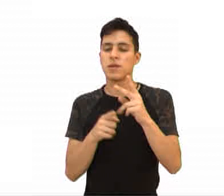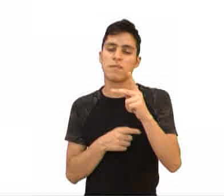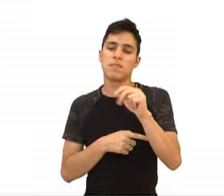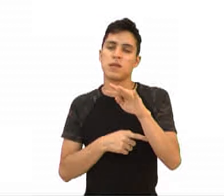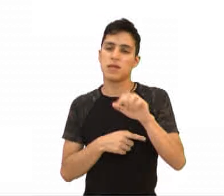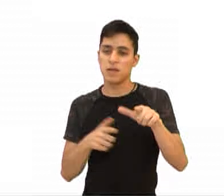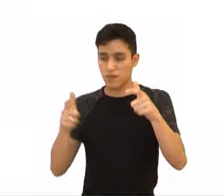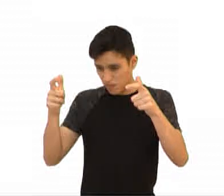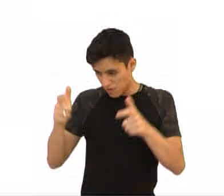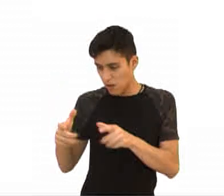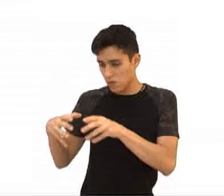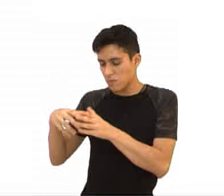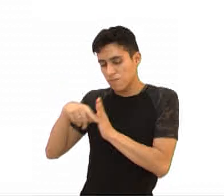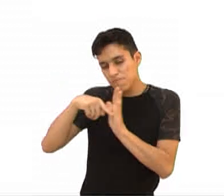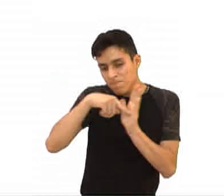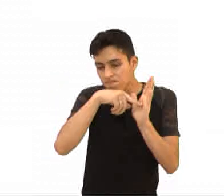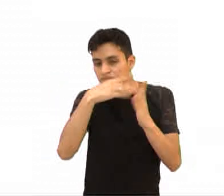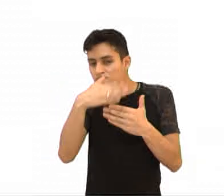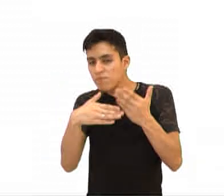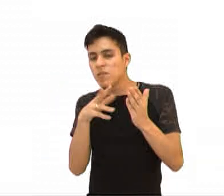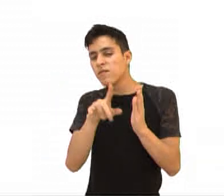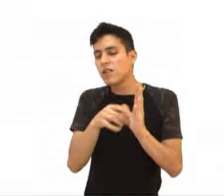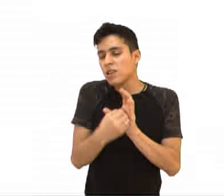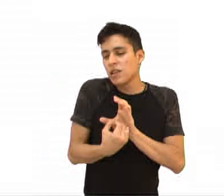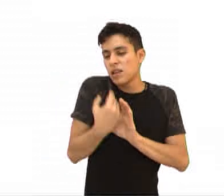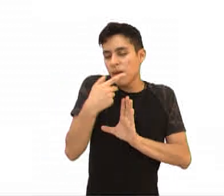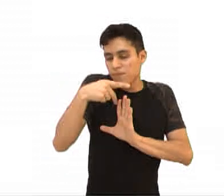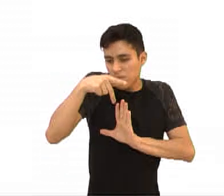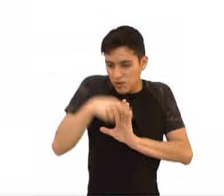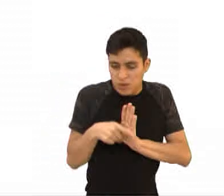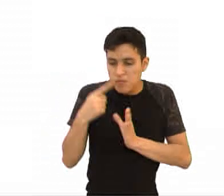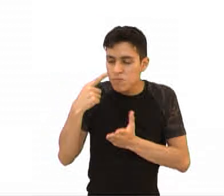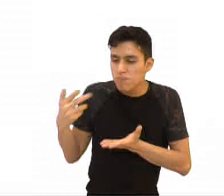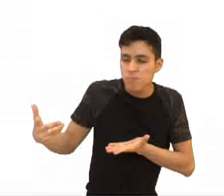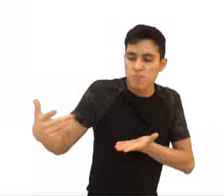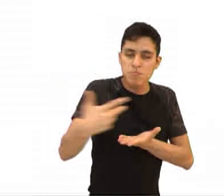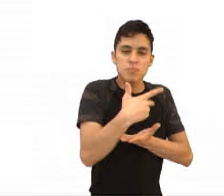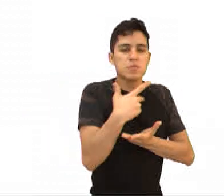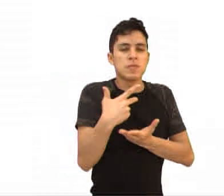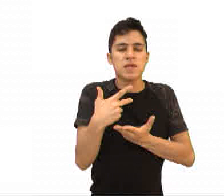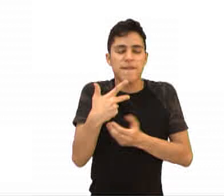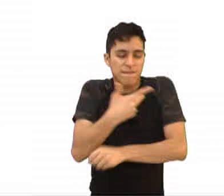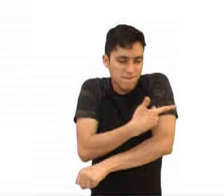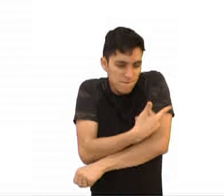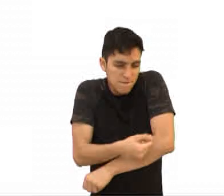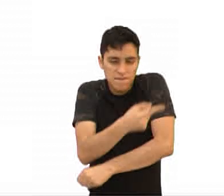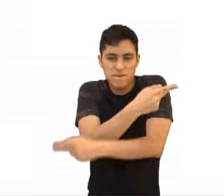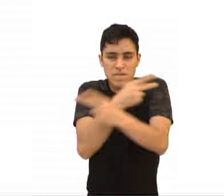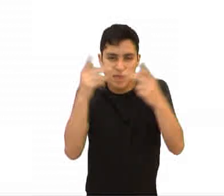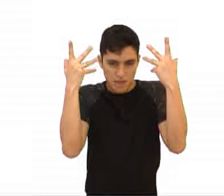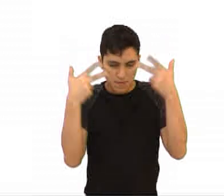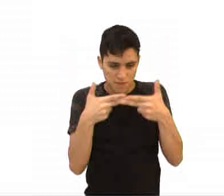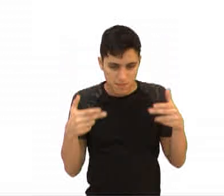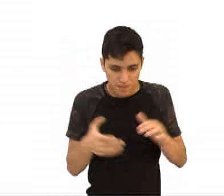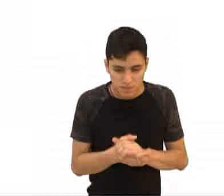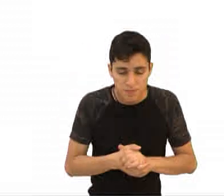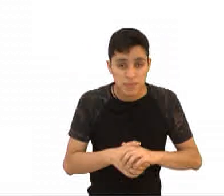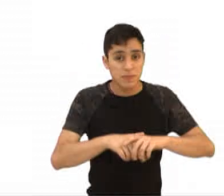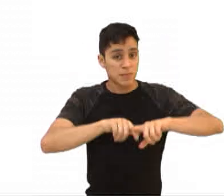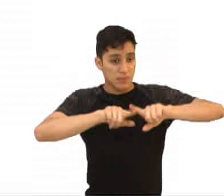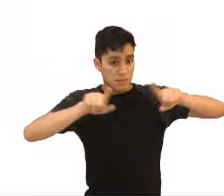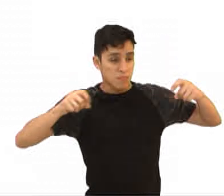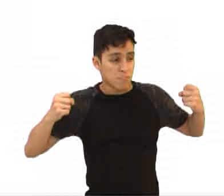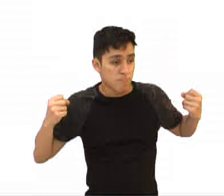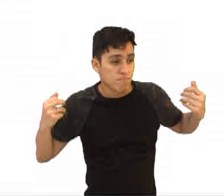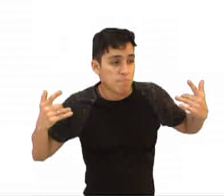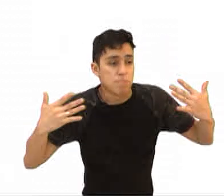de atuação da ONG, onde seriam criados protocolos para a coleta de material das espécies. Só que a agressividade e a expansão dos incêndios do